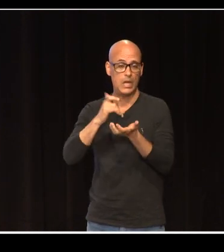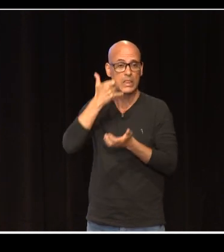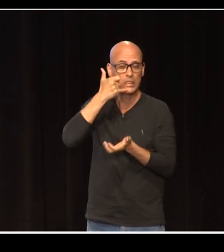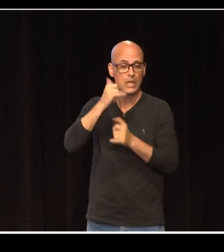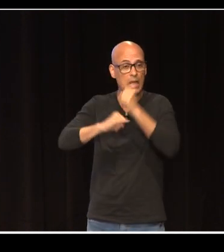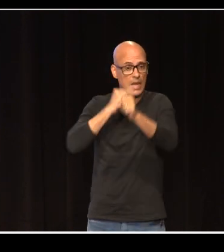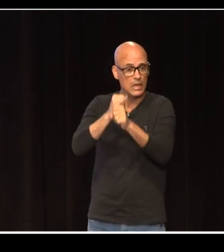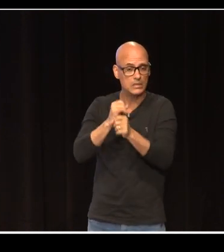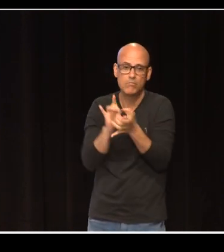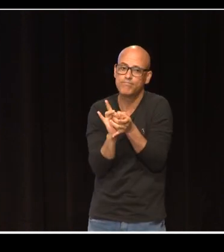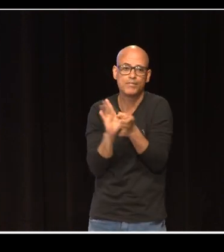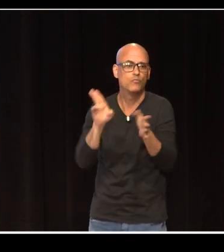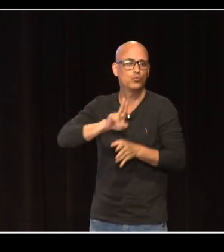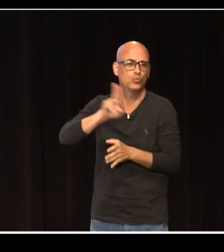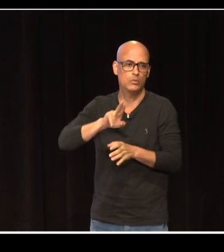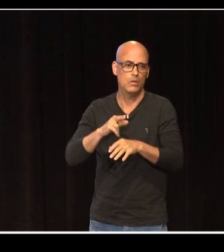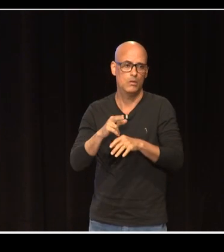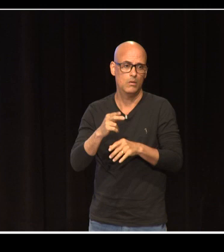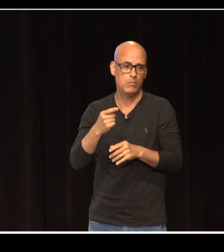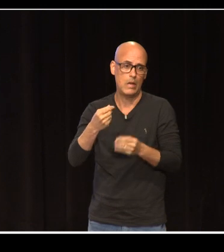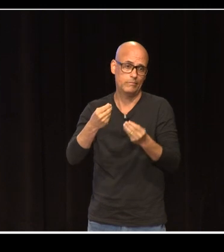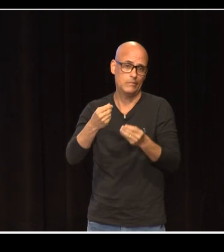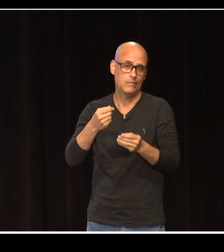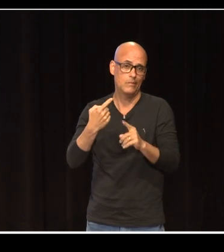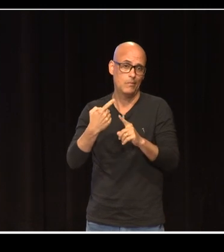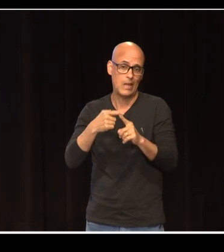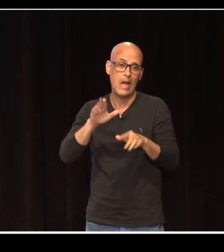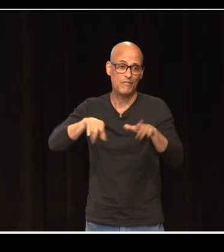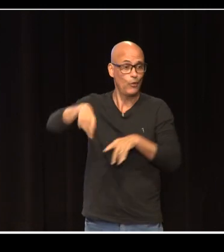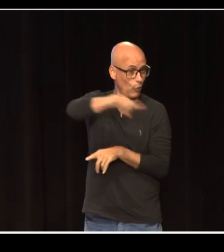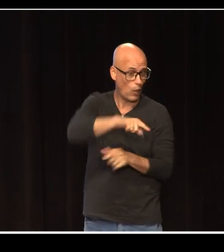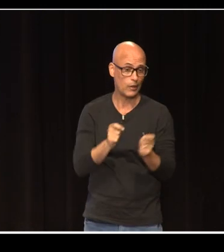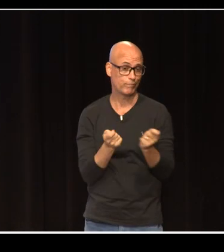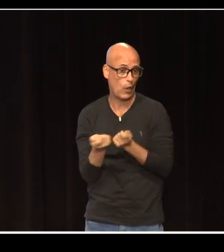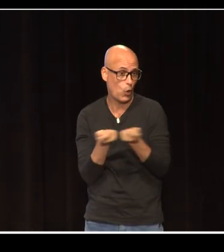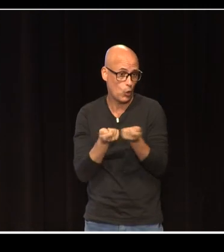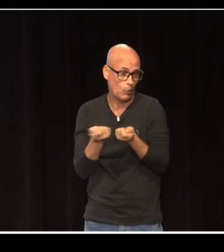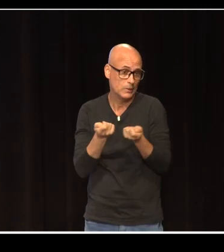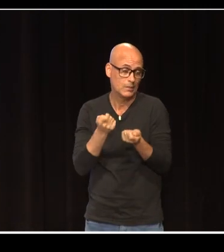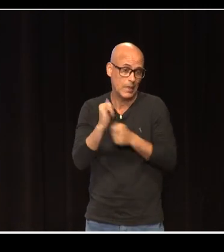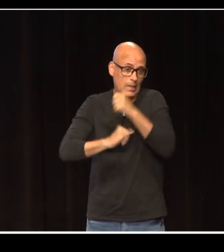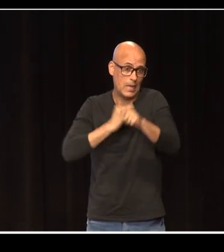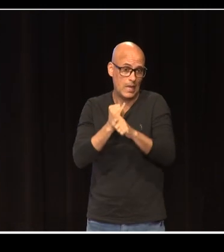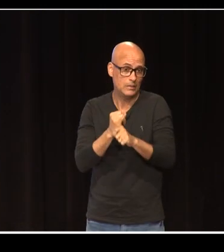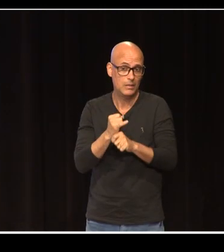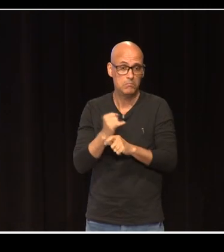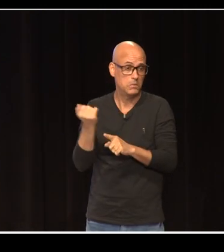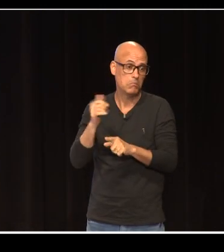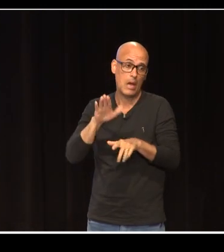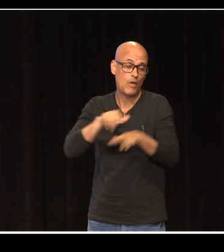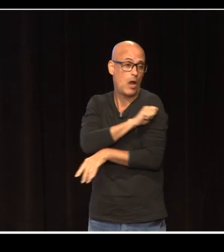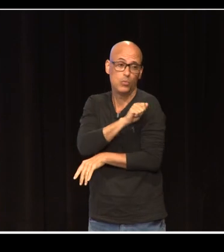eles possam, vamos dizer assim, disponibilizar o tempo todo. Às vezes até a gente fica economizando ali nossa internet e às vezes eles não têm planos que,